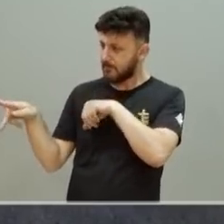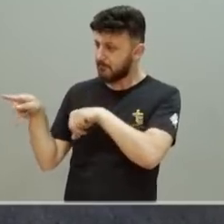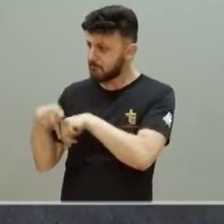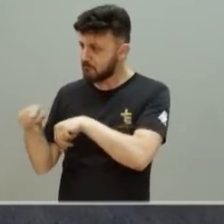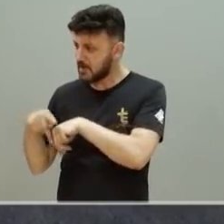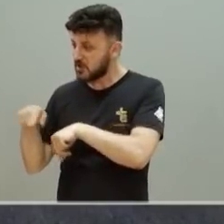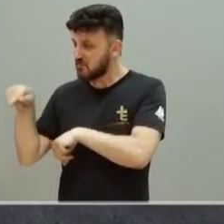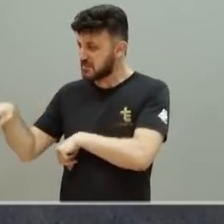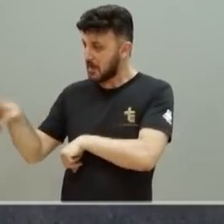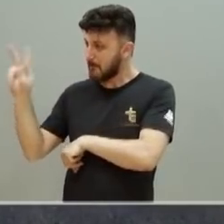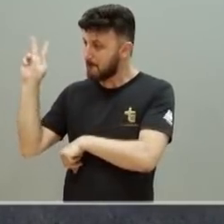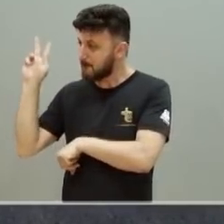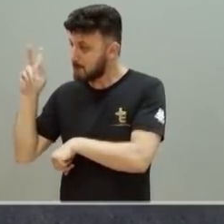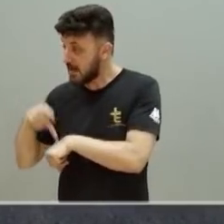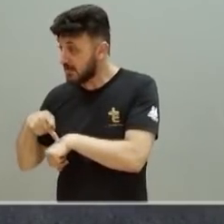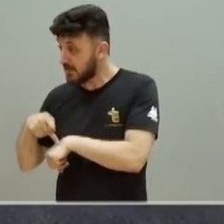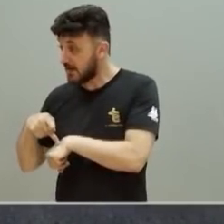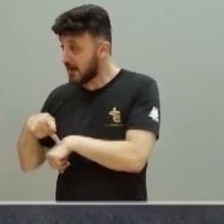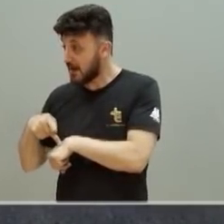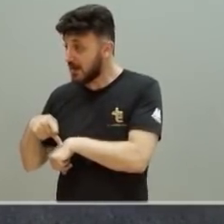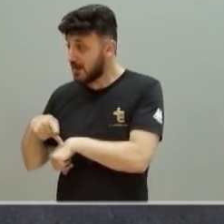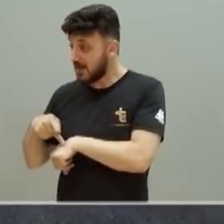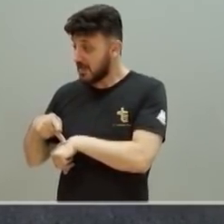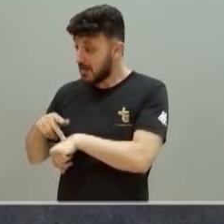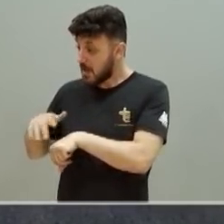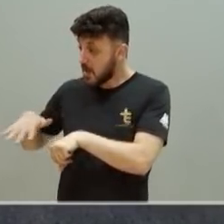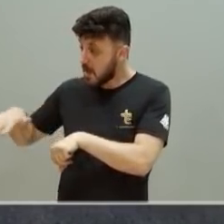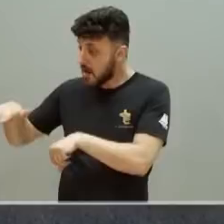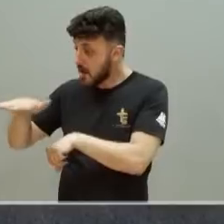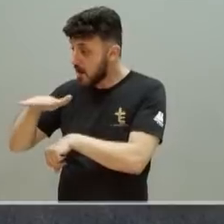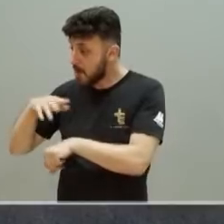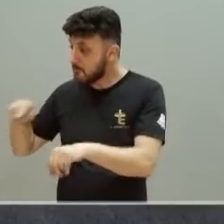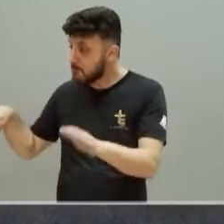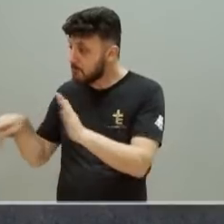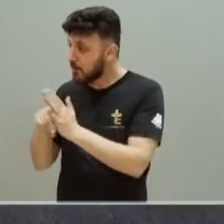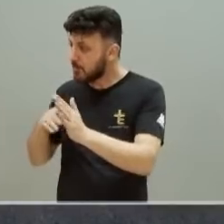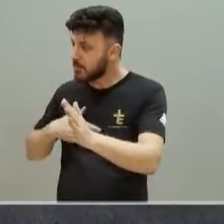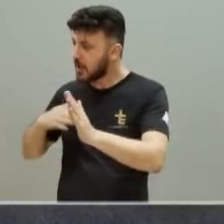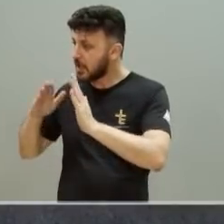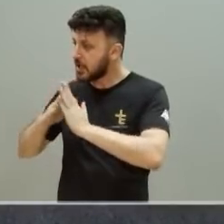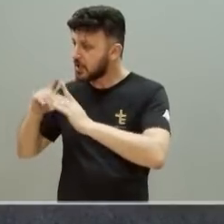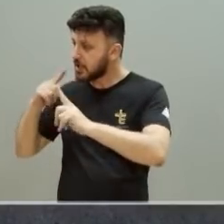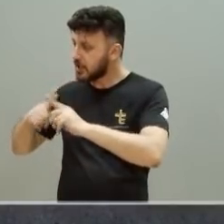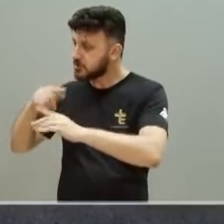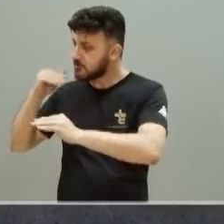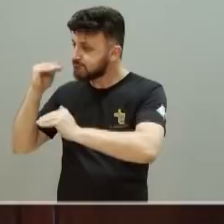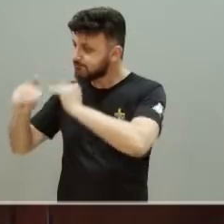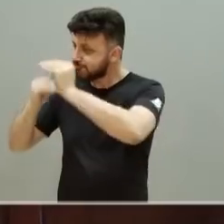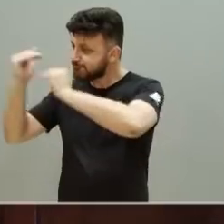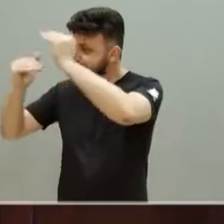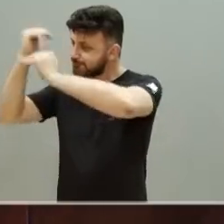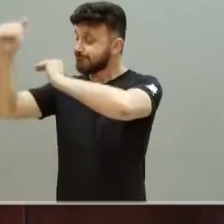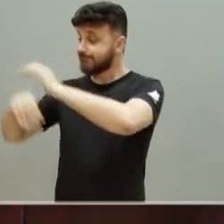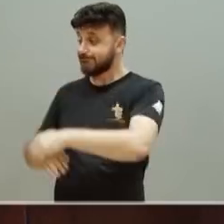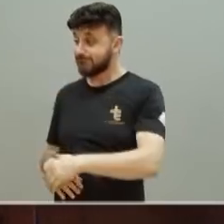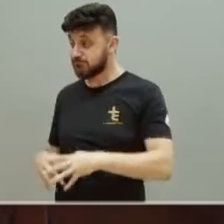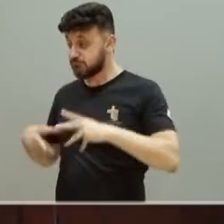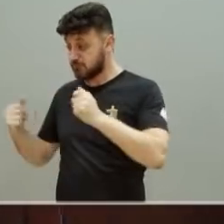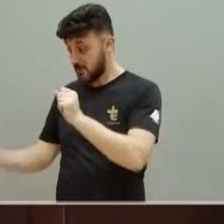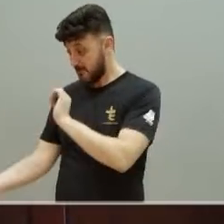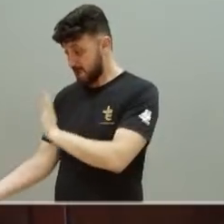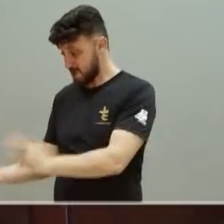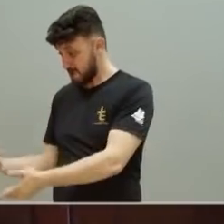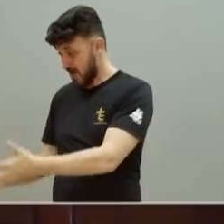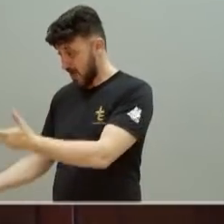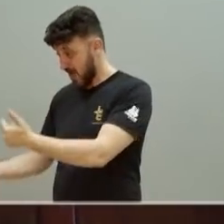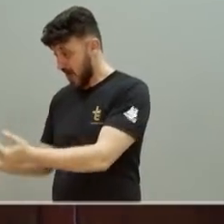és pedra, e sobre ti edificarei a minha igreja, e as portas dos